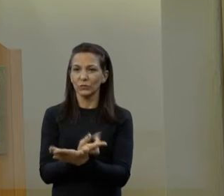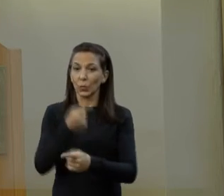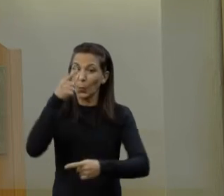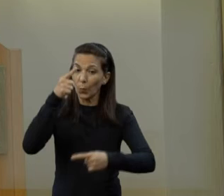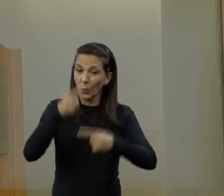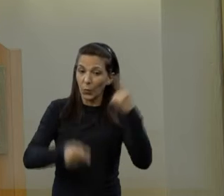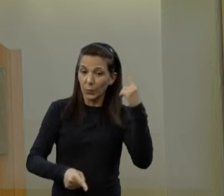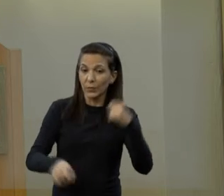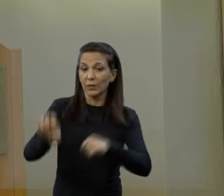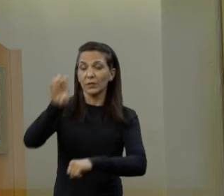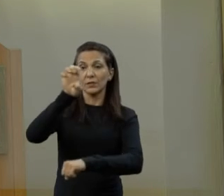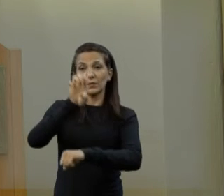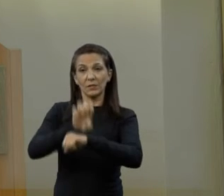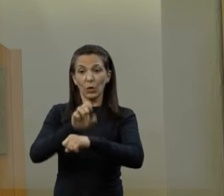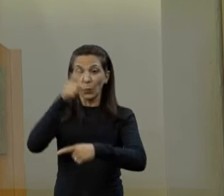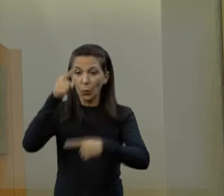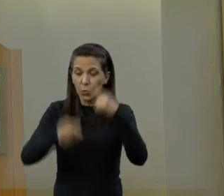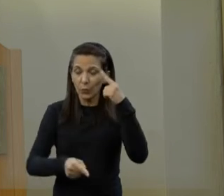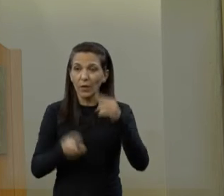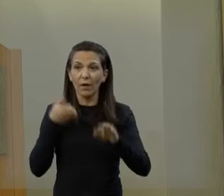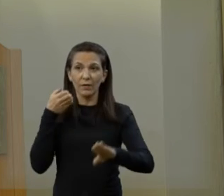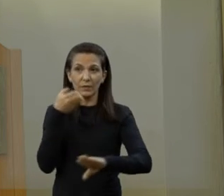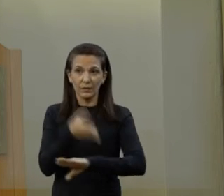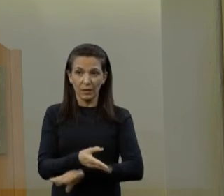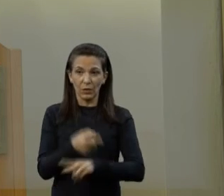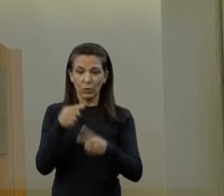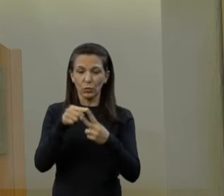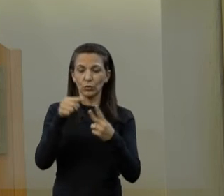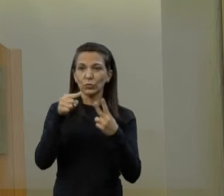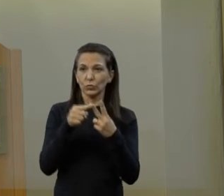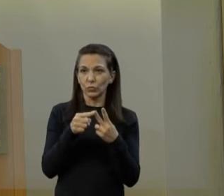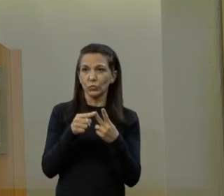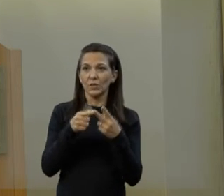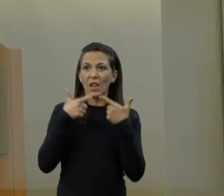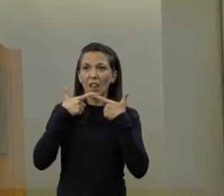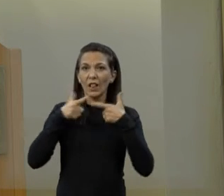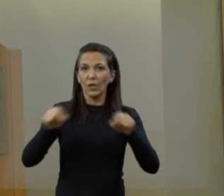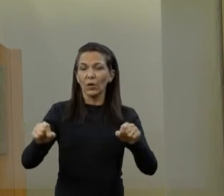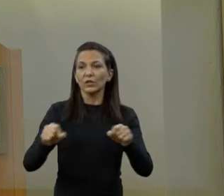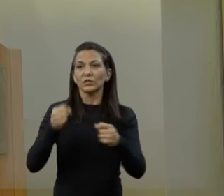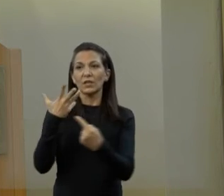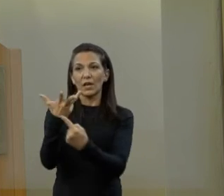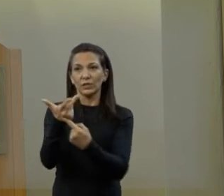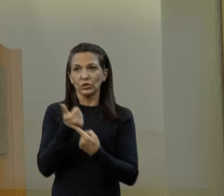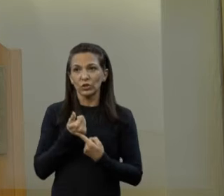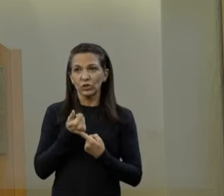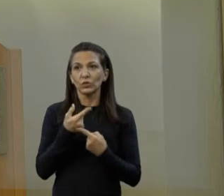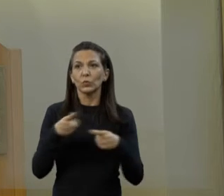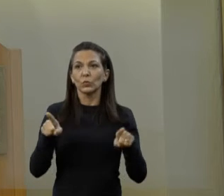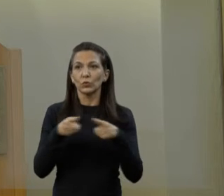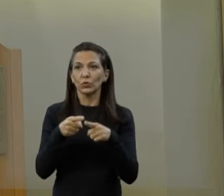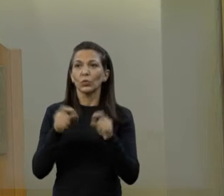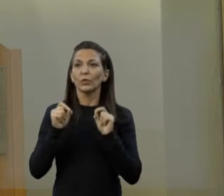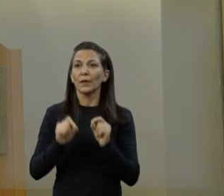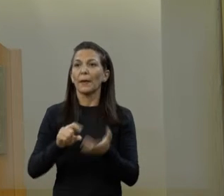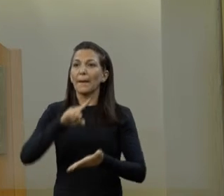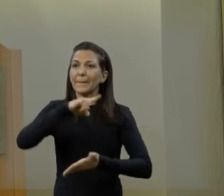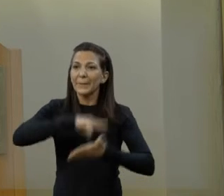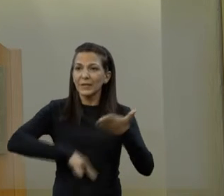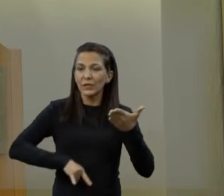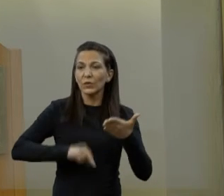proibidos pelo Estado e o que são essas duas linguagens artísticas que nós temos hoje património